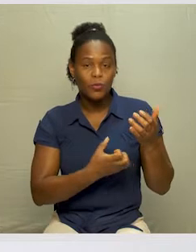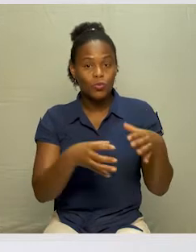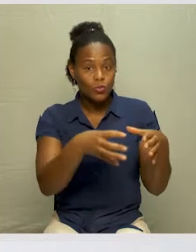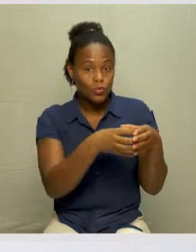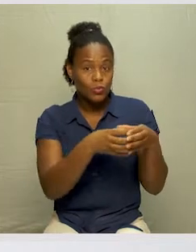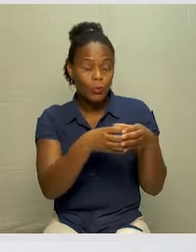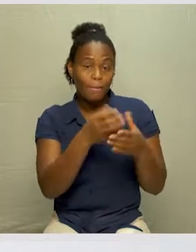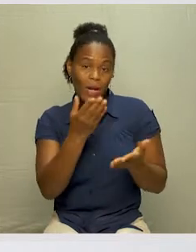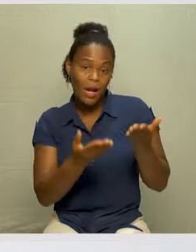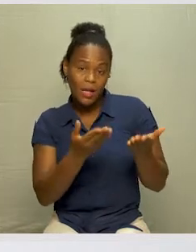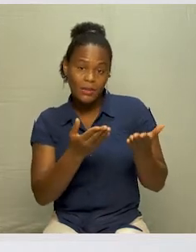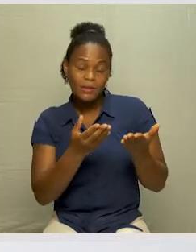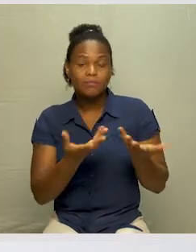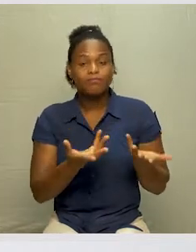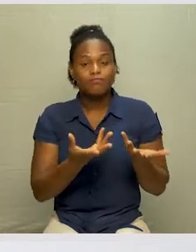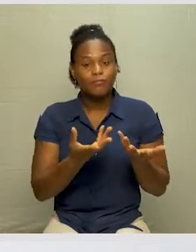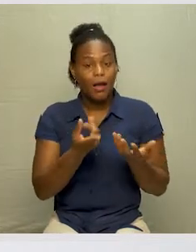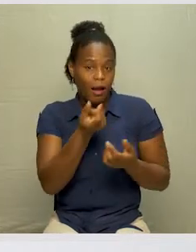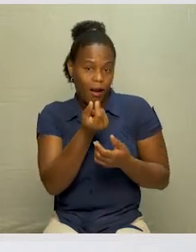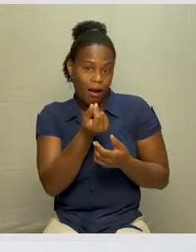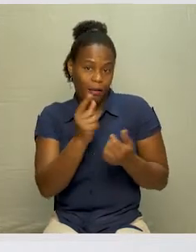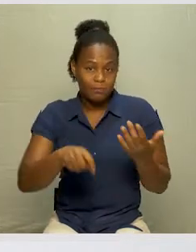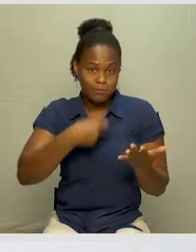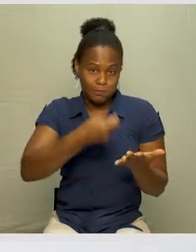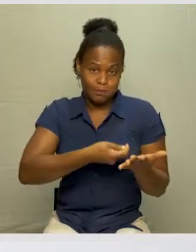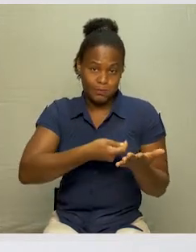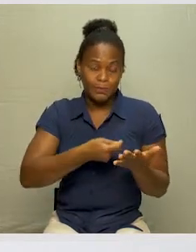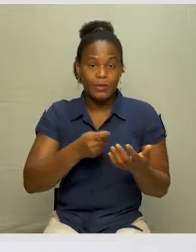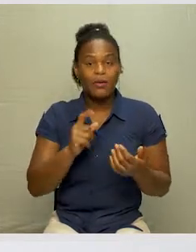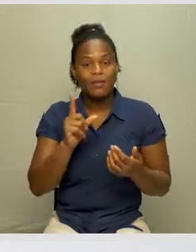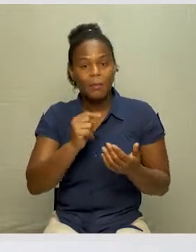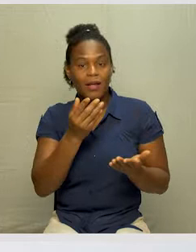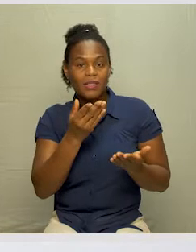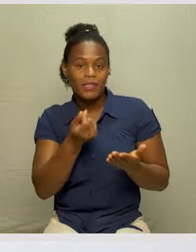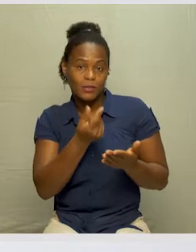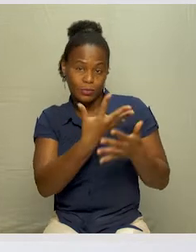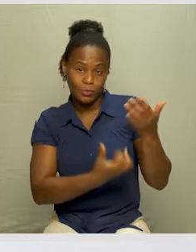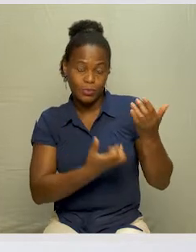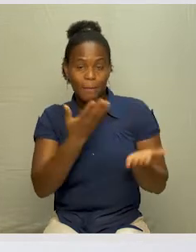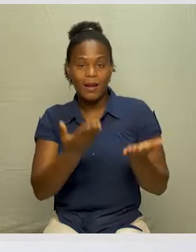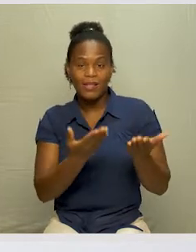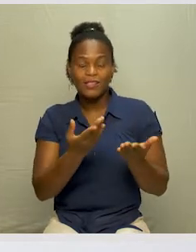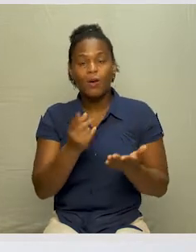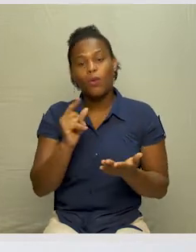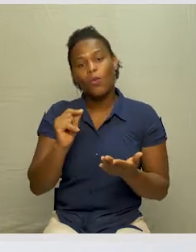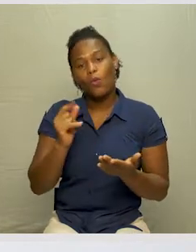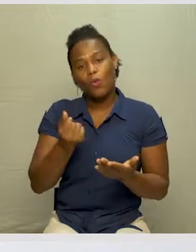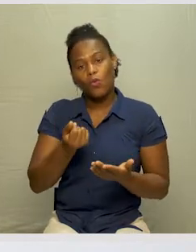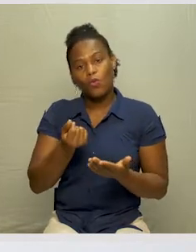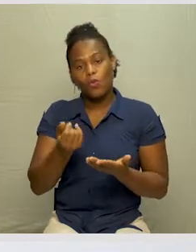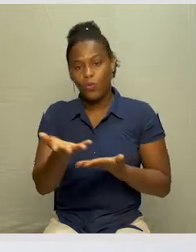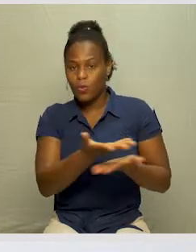de capital. Vamos ver que este saldo tem um significado especial. E vamos ver o saldo da balança financeira.